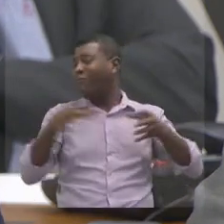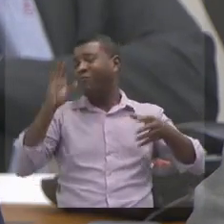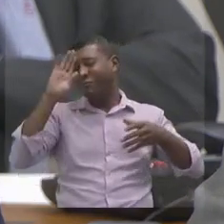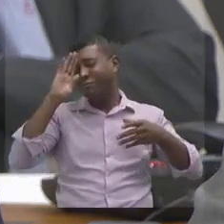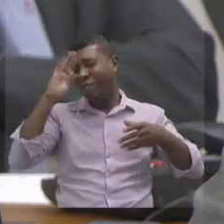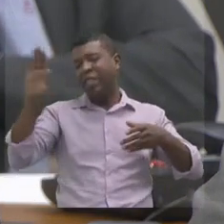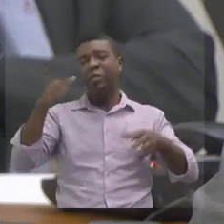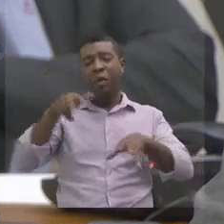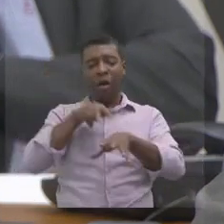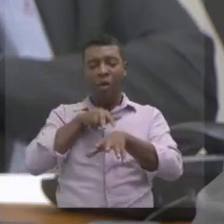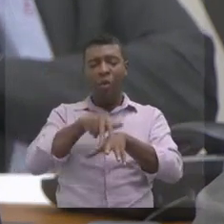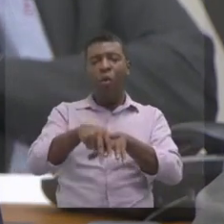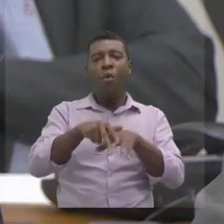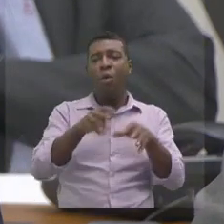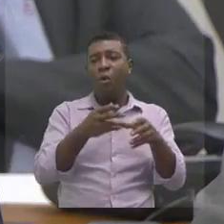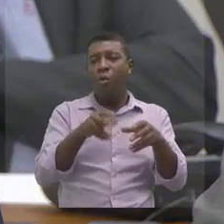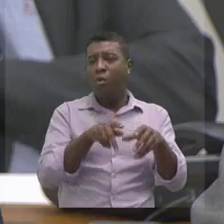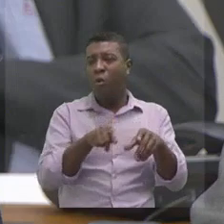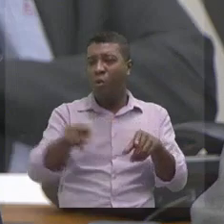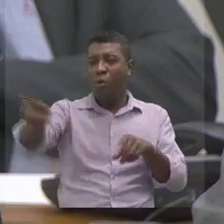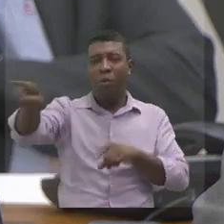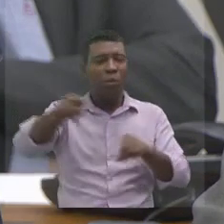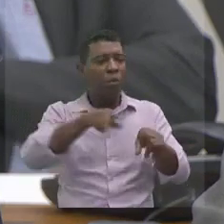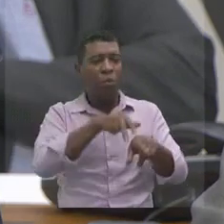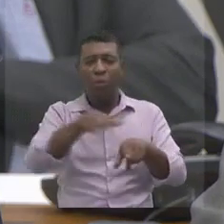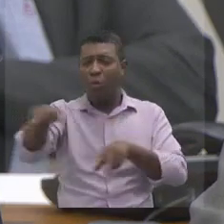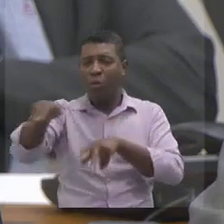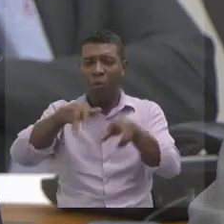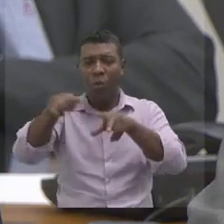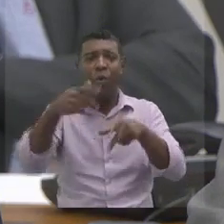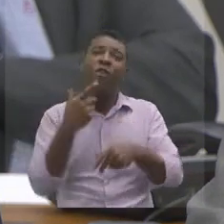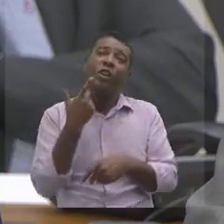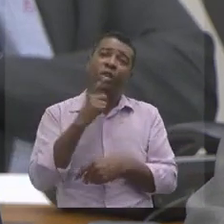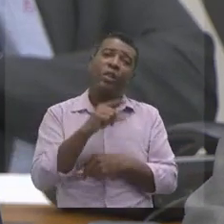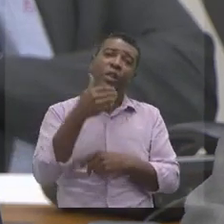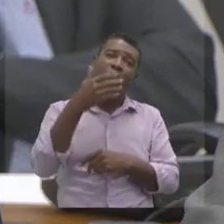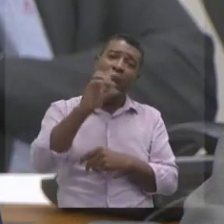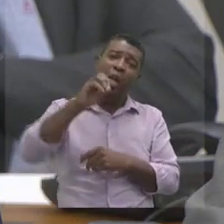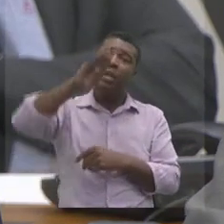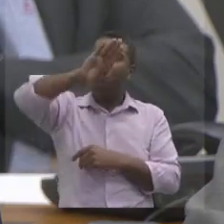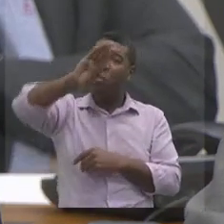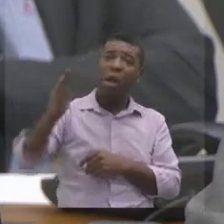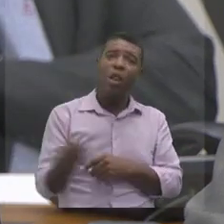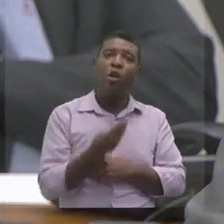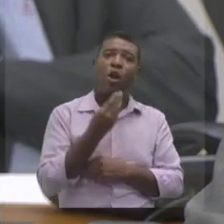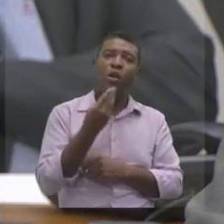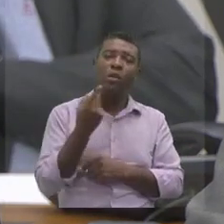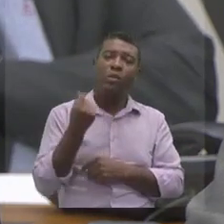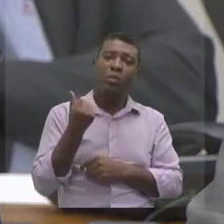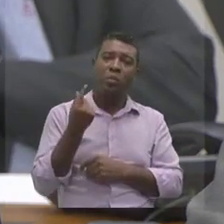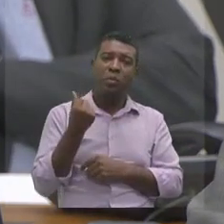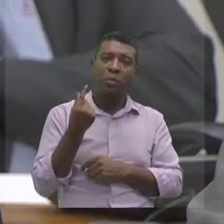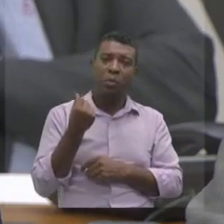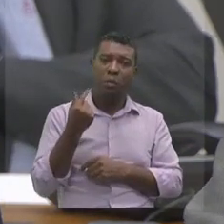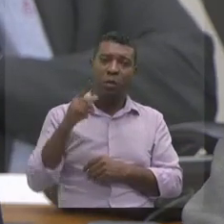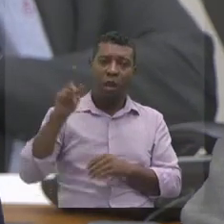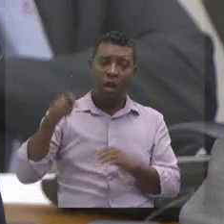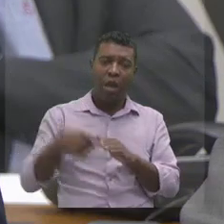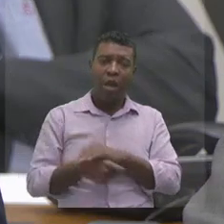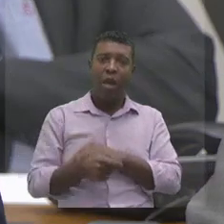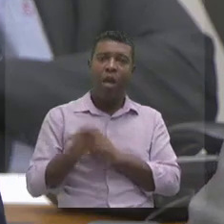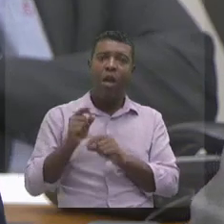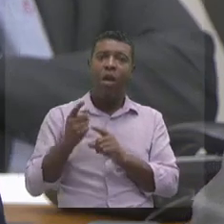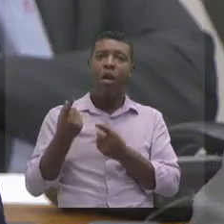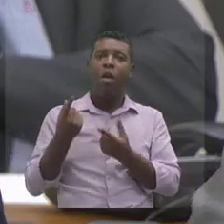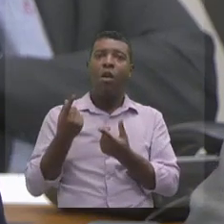ela pode conseguir 10 bilhões em Recursos O que é muito maior do que os investimentos previstos no provias por